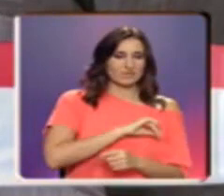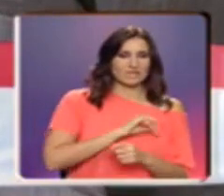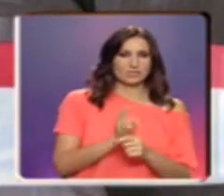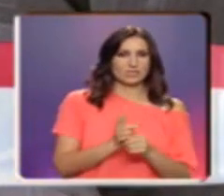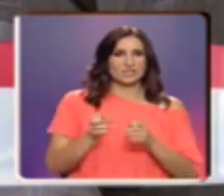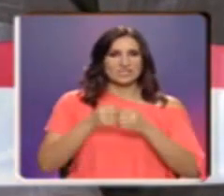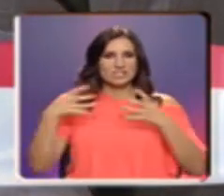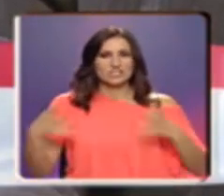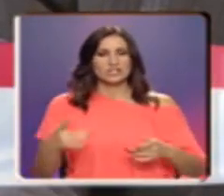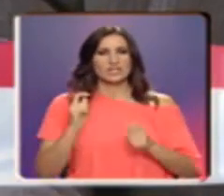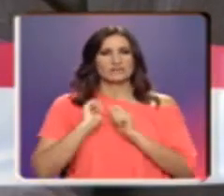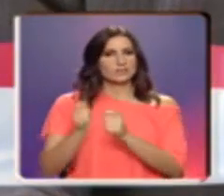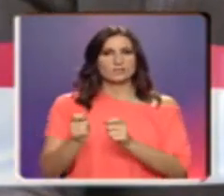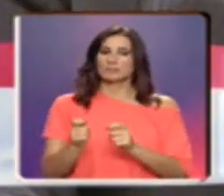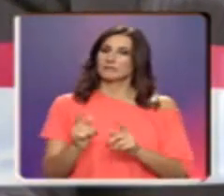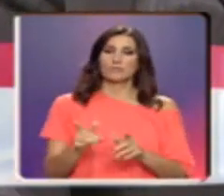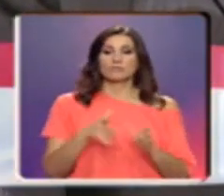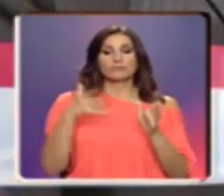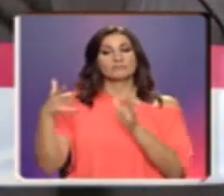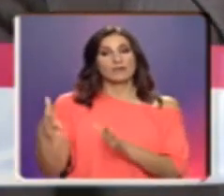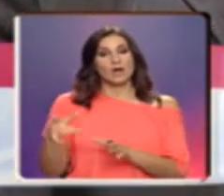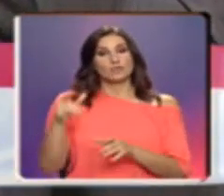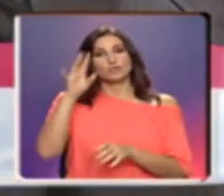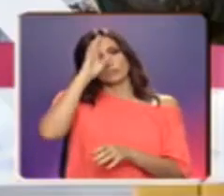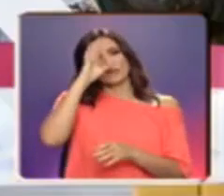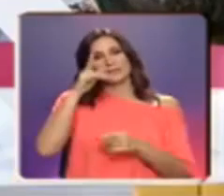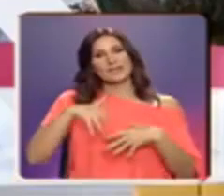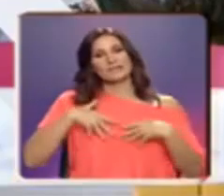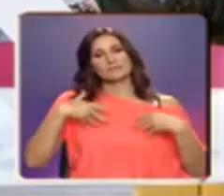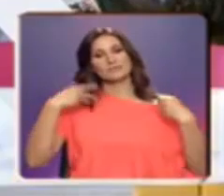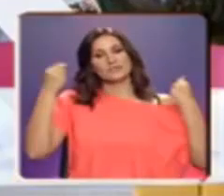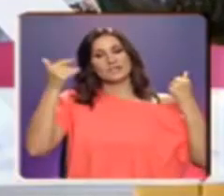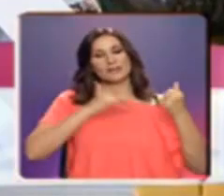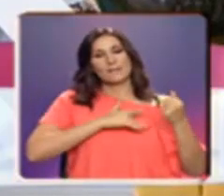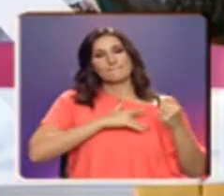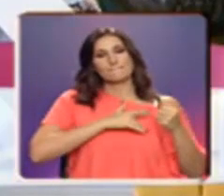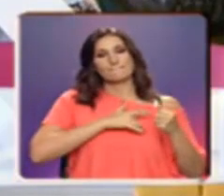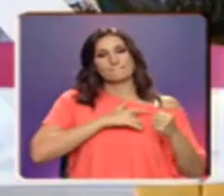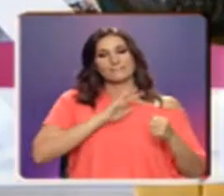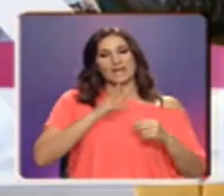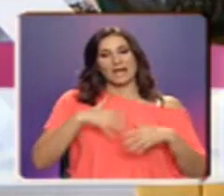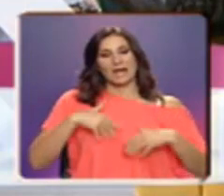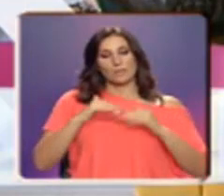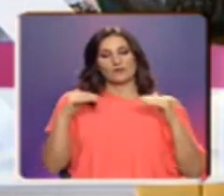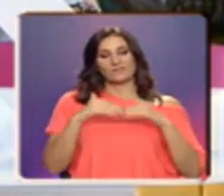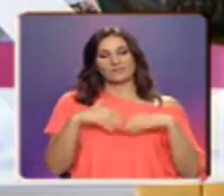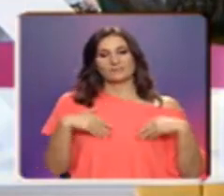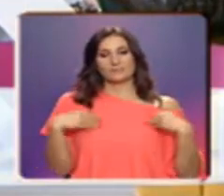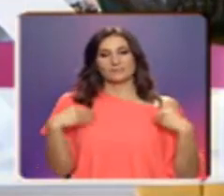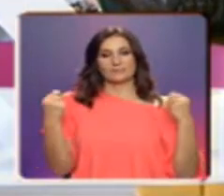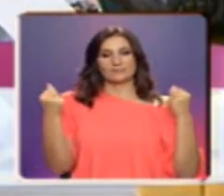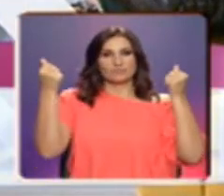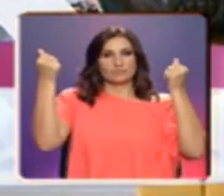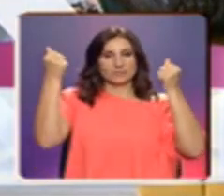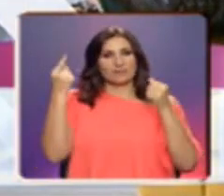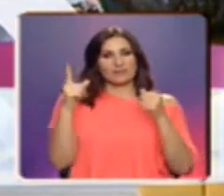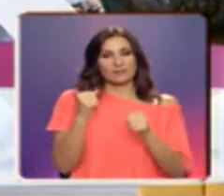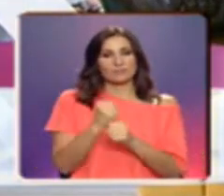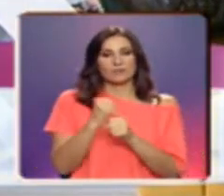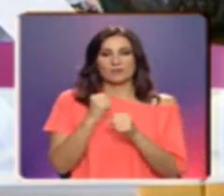investir. No Sporting não, há uma parte emocional tremenda, o que significa... Primeiro é paixão. Que ao nível emocional é uma